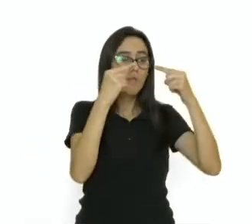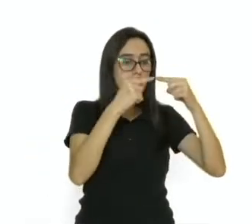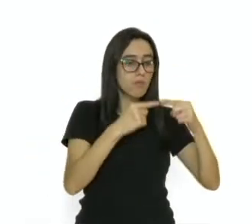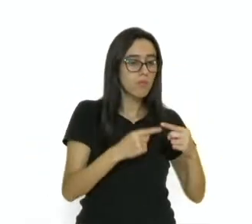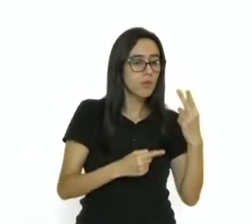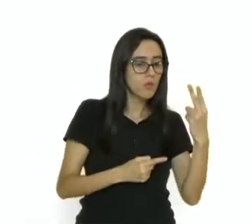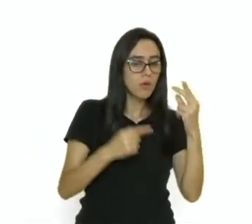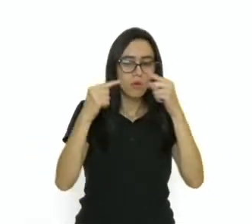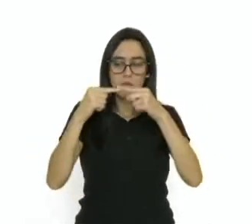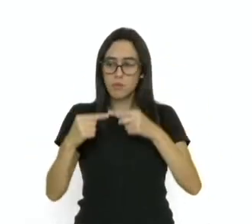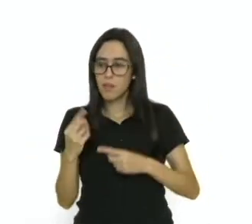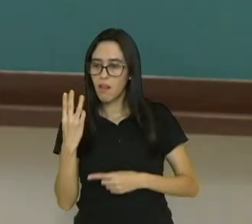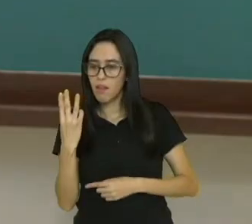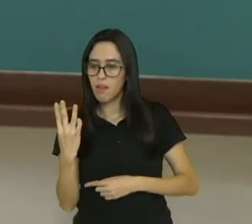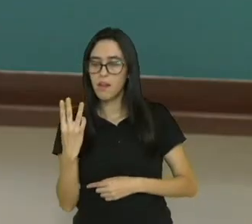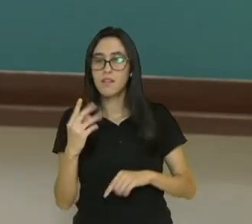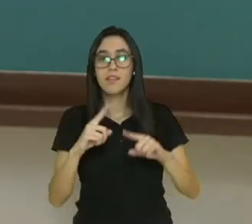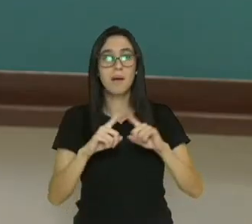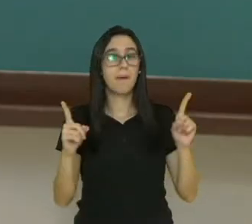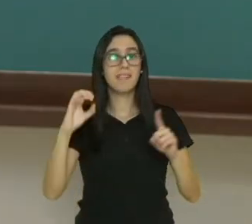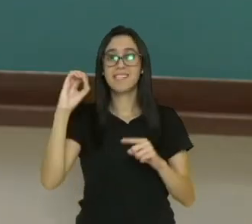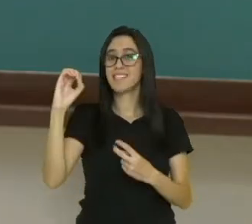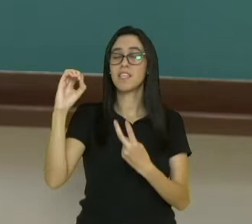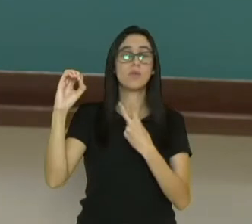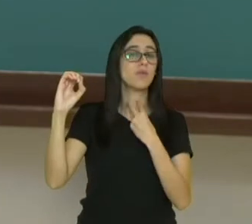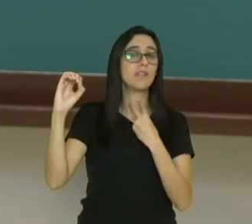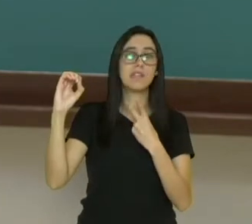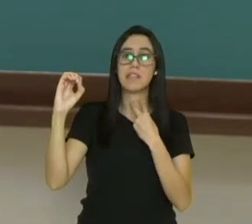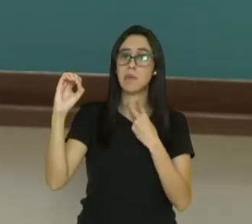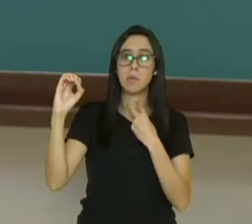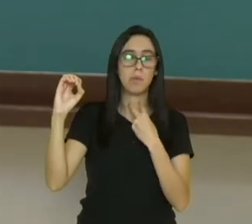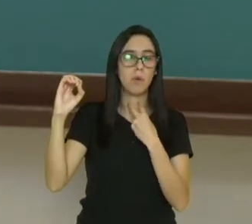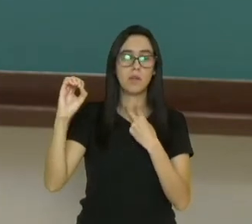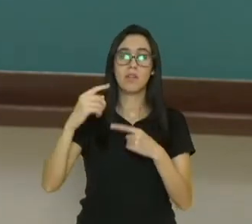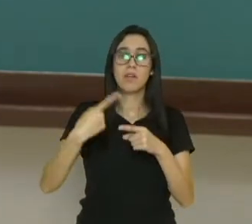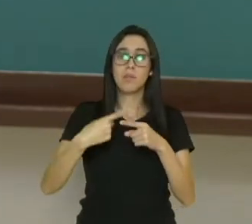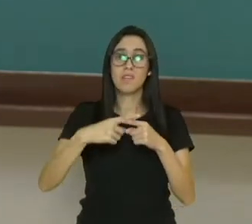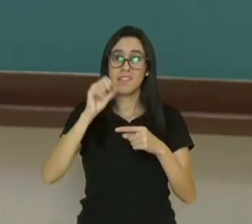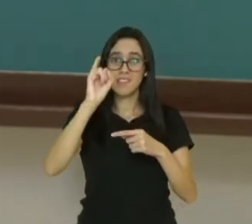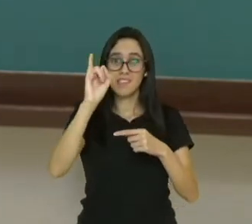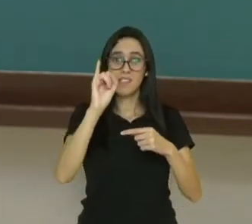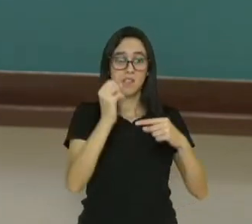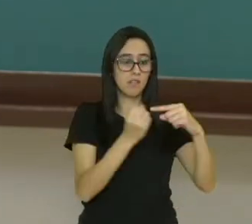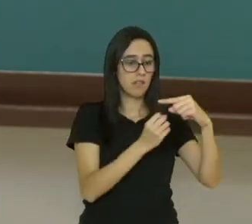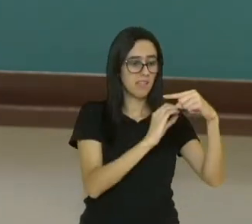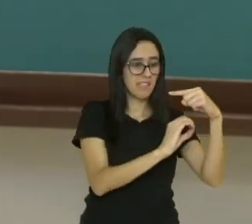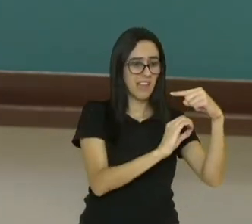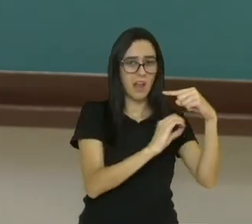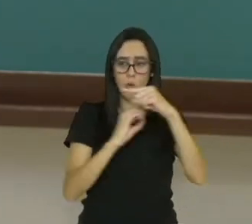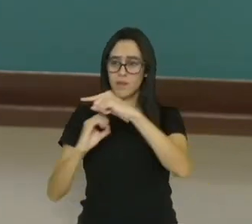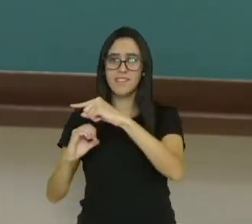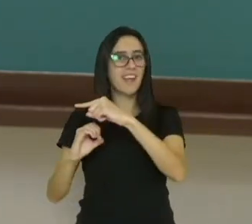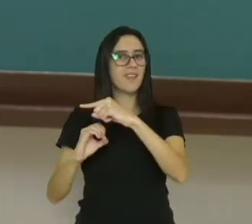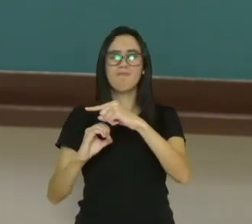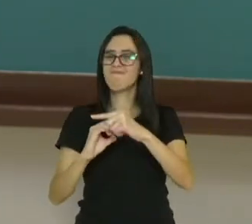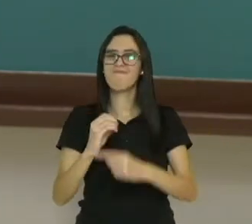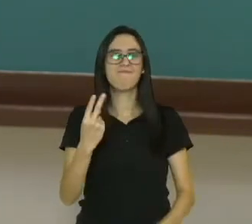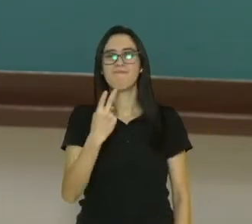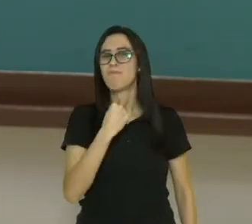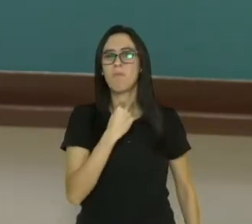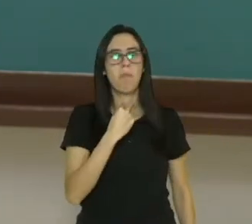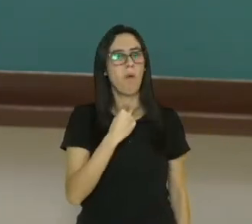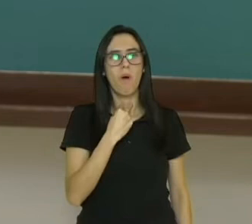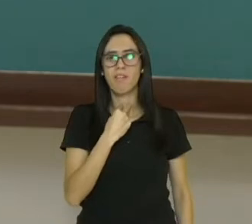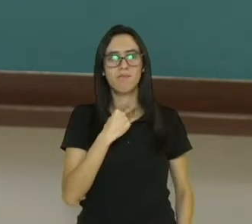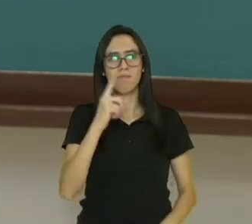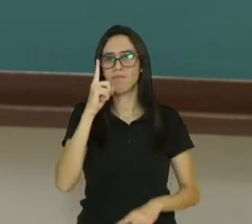sejam diferentes de 0. Por quê, gente? Porque se eu encontrar um denominador 0, a minha fração se torna inexistente. Lembram? Eu não posso dividir um